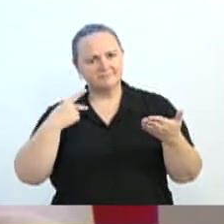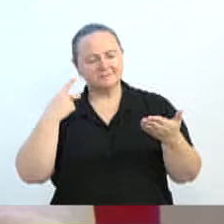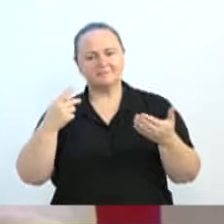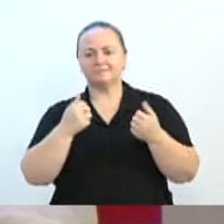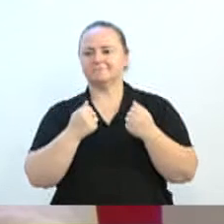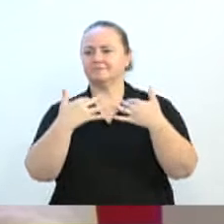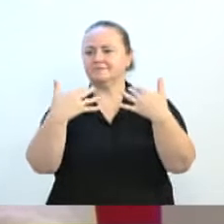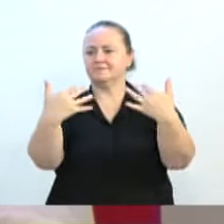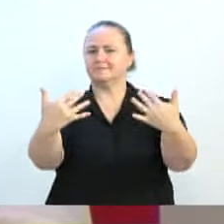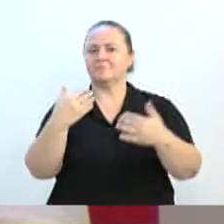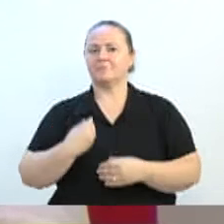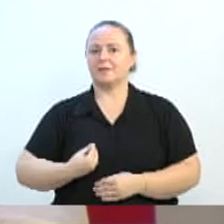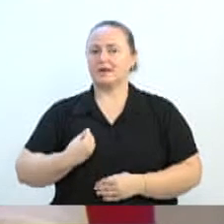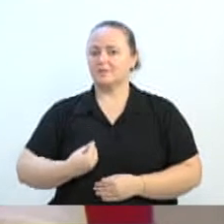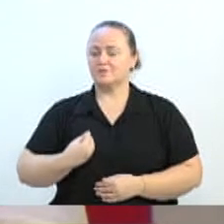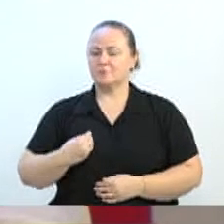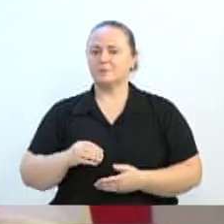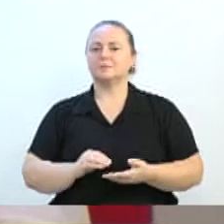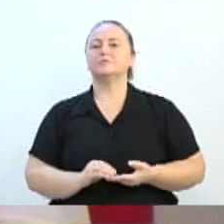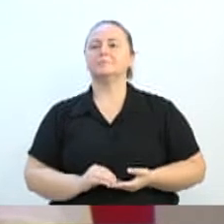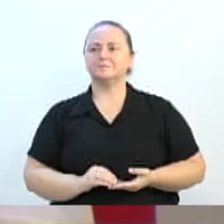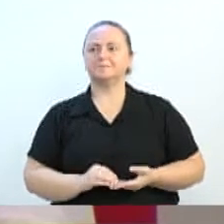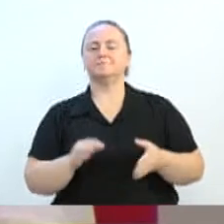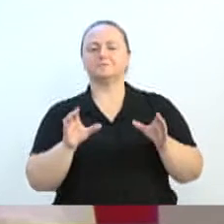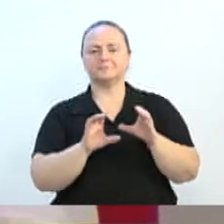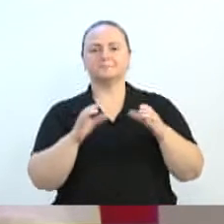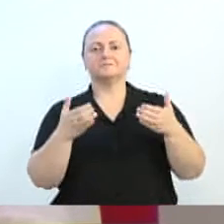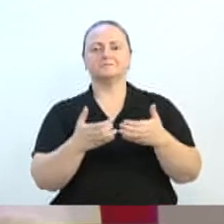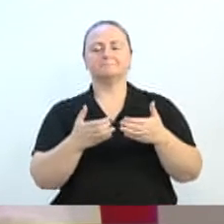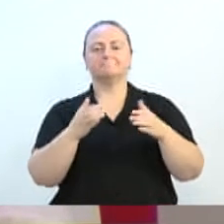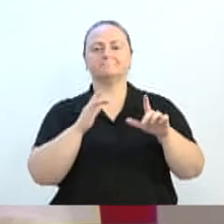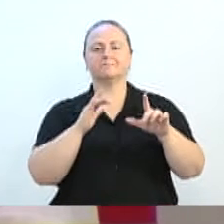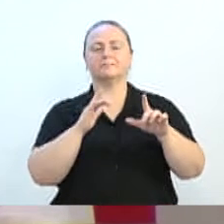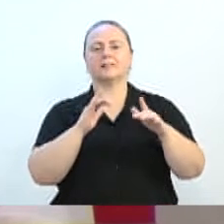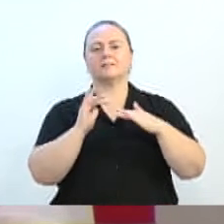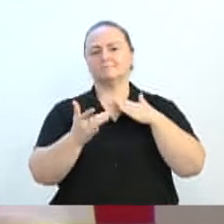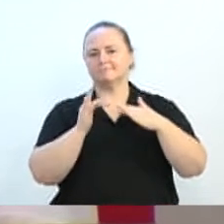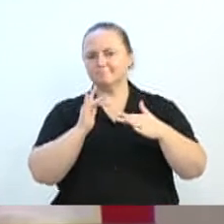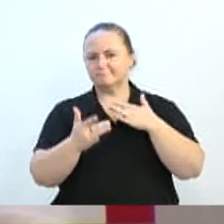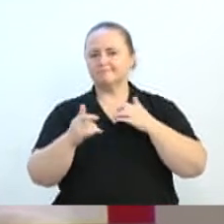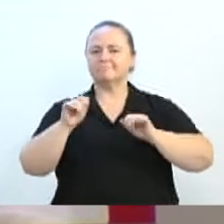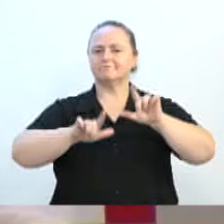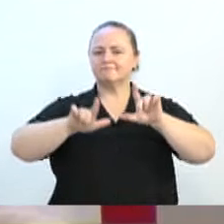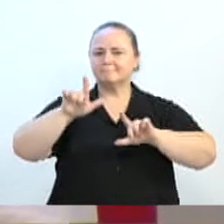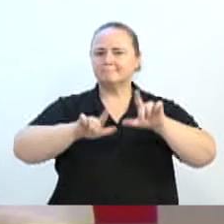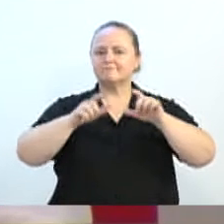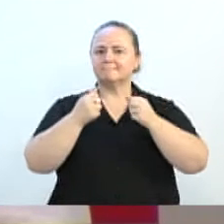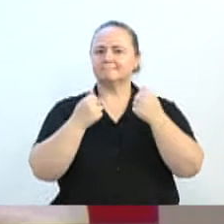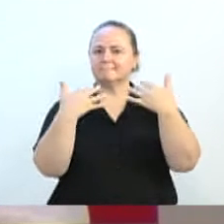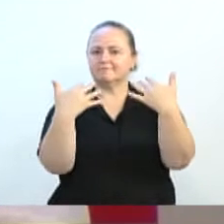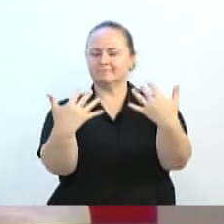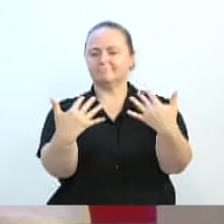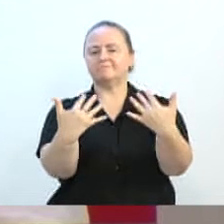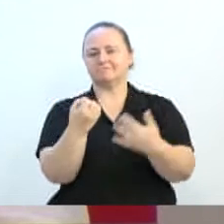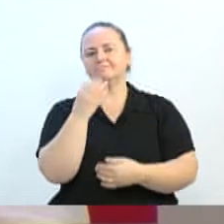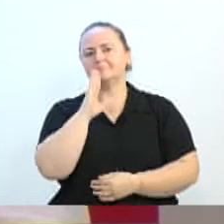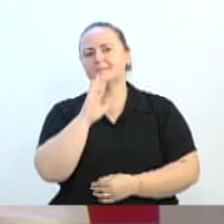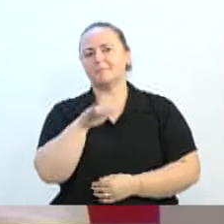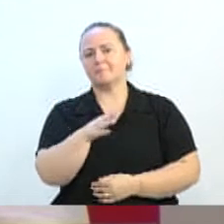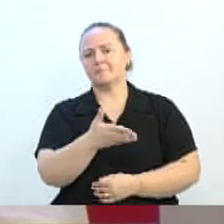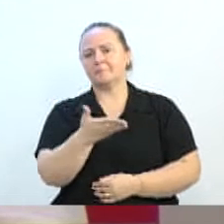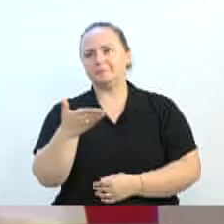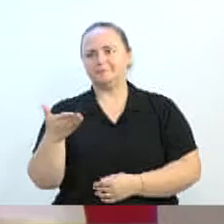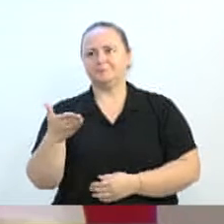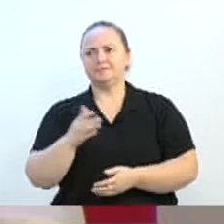plenária comunidade que nos acompanha pelas redes sociais tvl boa tarde mudar um